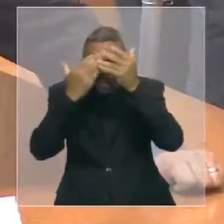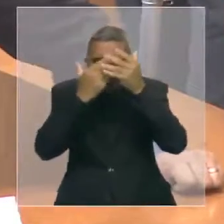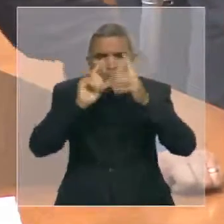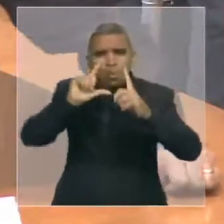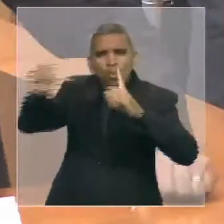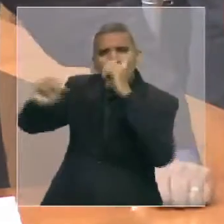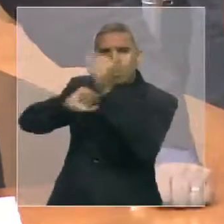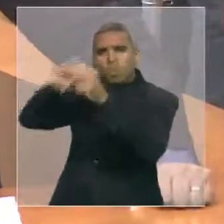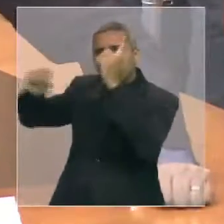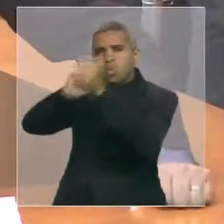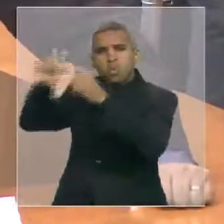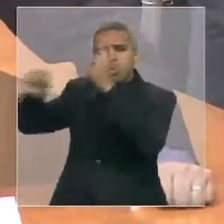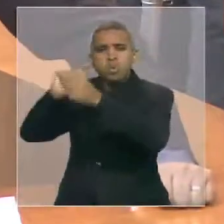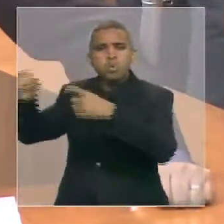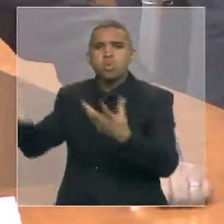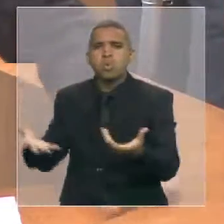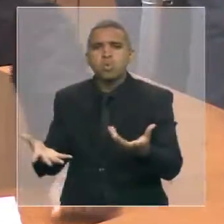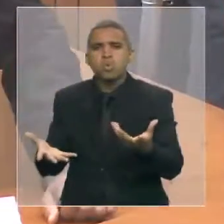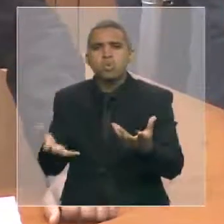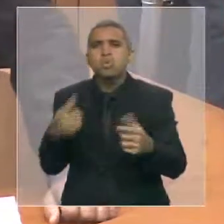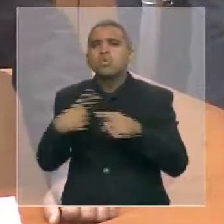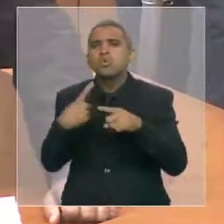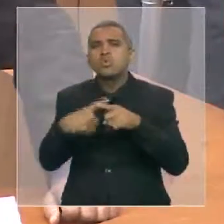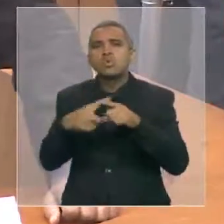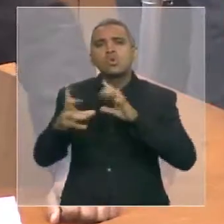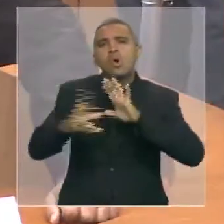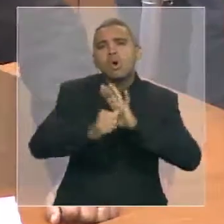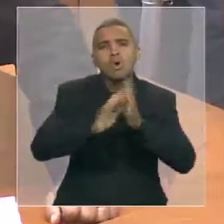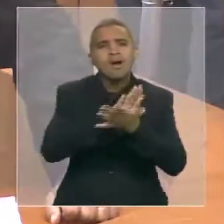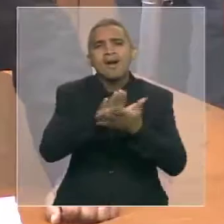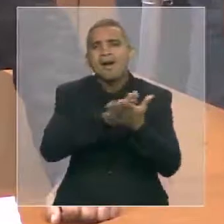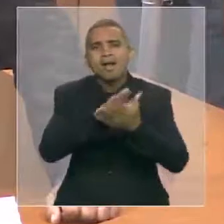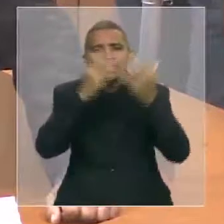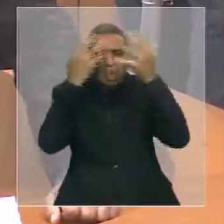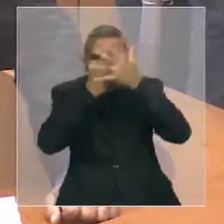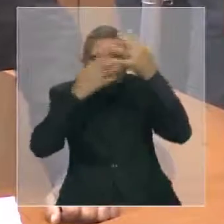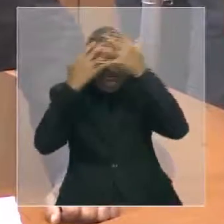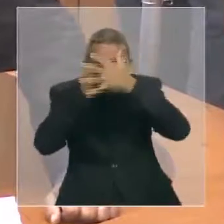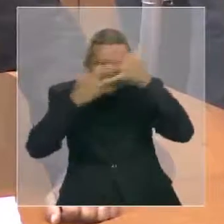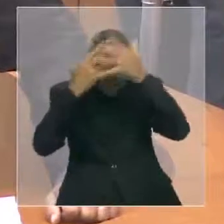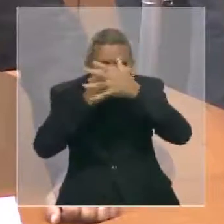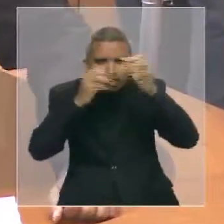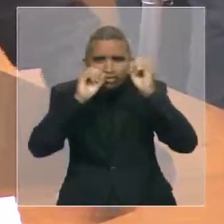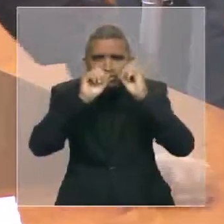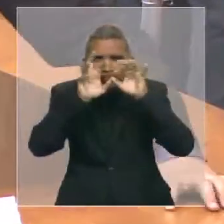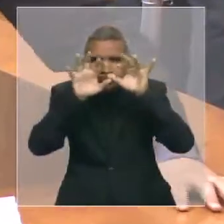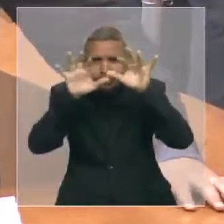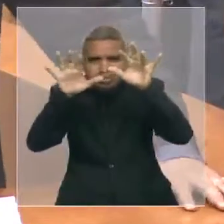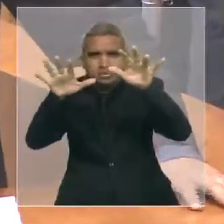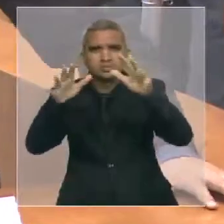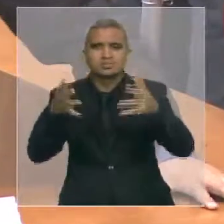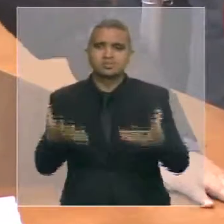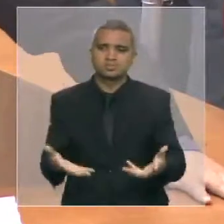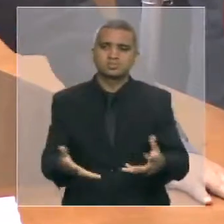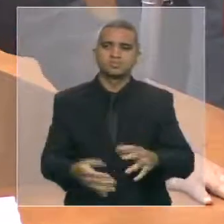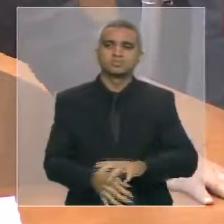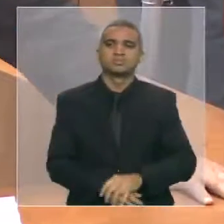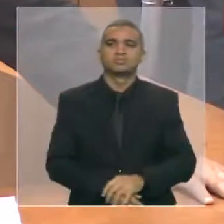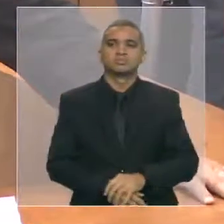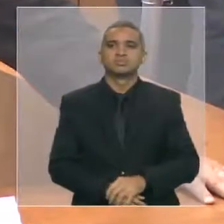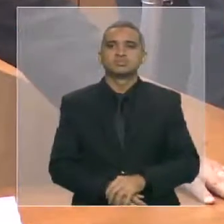se evadindo do lugar sem concretizar a ação que queriam fazer. Existem outros